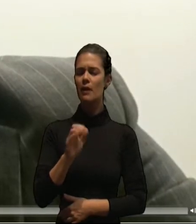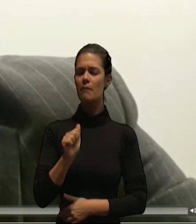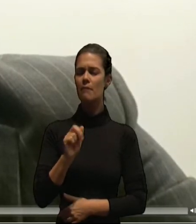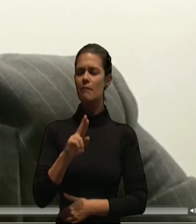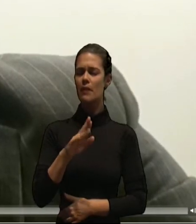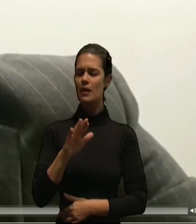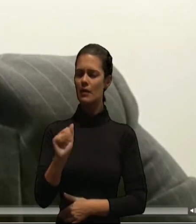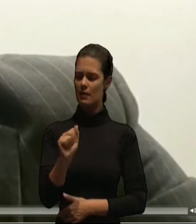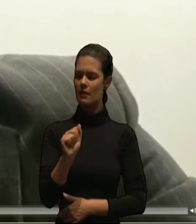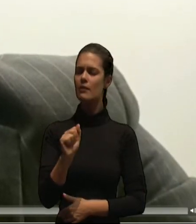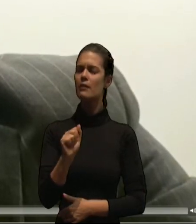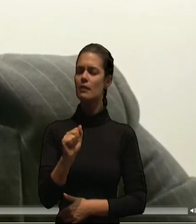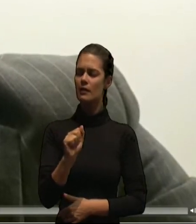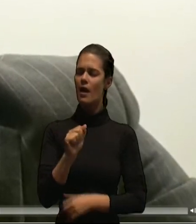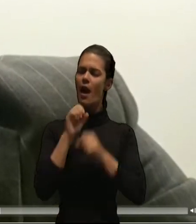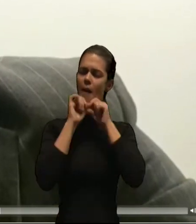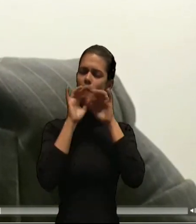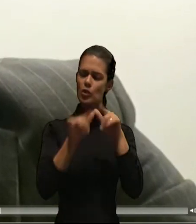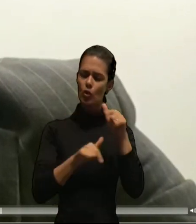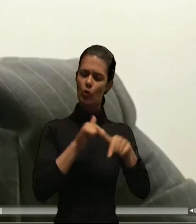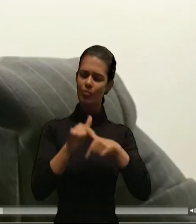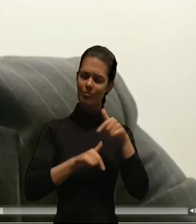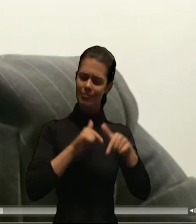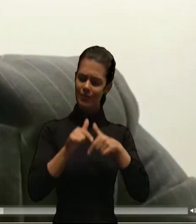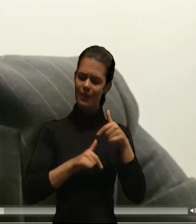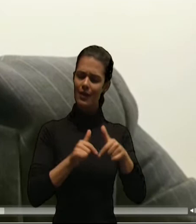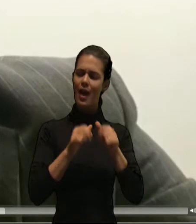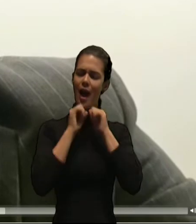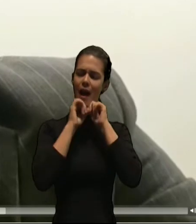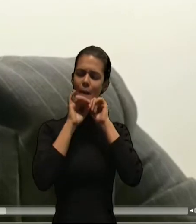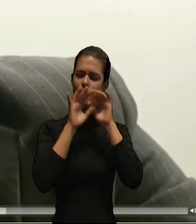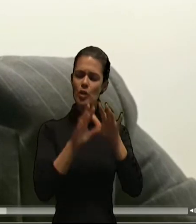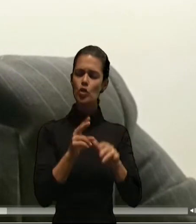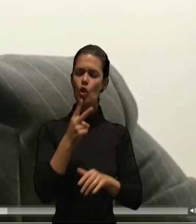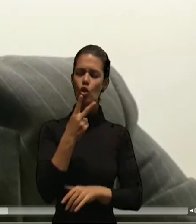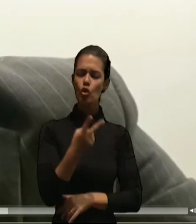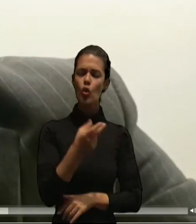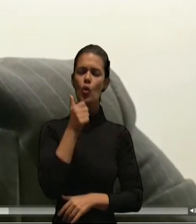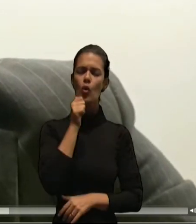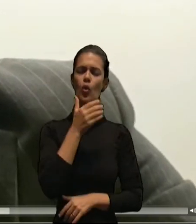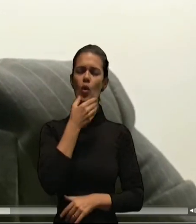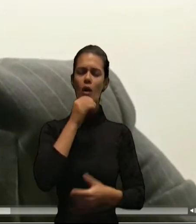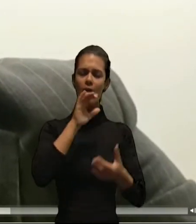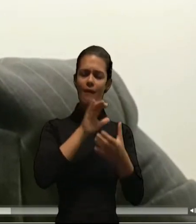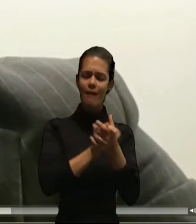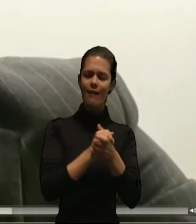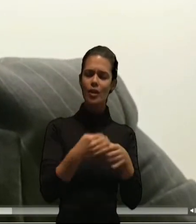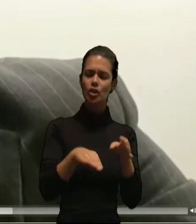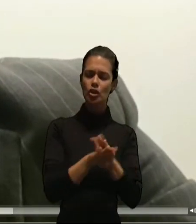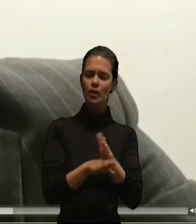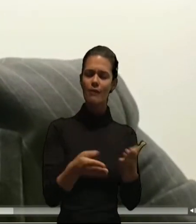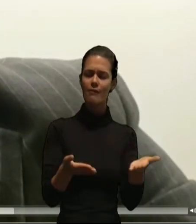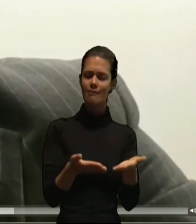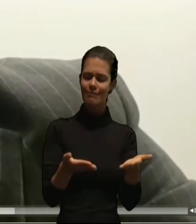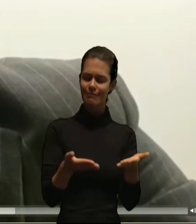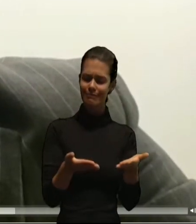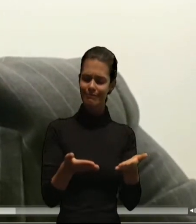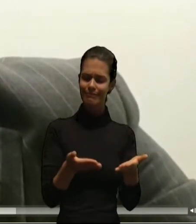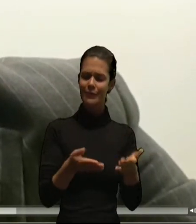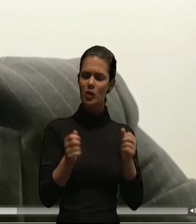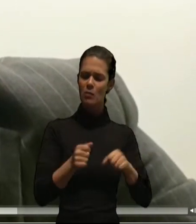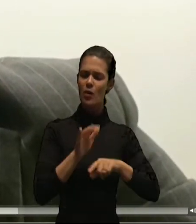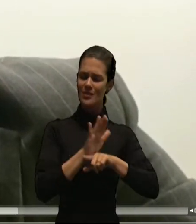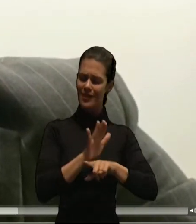ó Pai, que esses novos casais que chegaram agora possam se integrar, se fortalecer e ajudar aquele projeto.